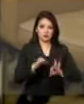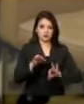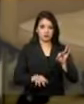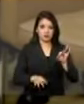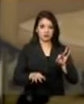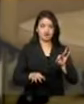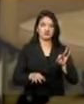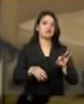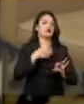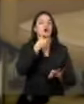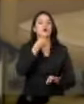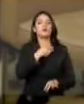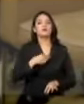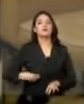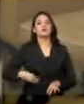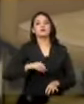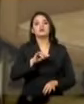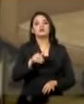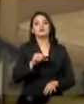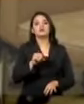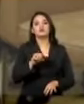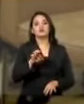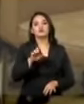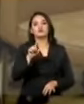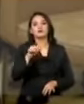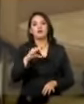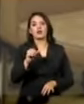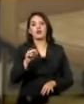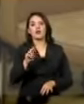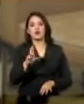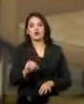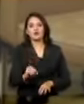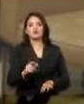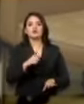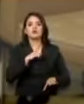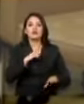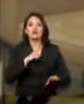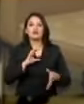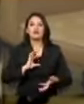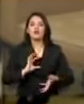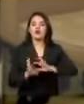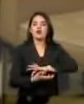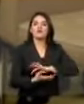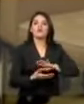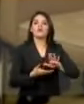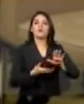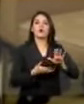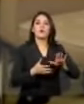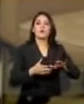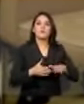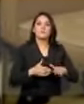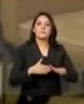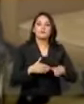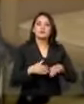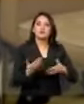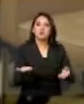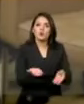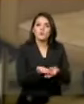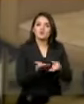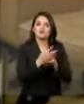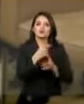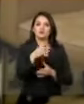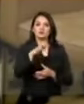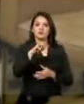que constituiu uma comissão para uma ampla reforma do Código de Processo Penal brasileiro, constituída na época pelos nossos grandes processualistas